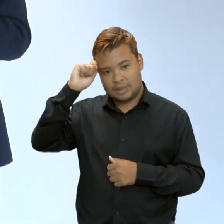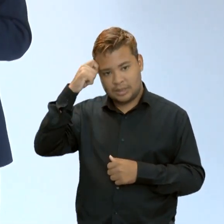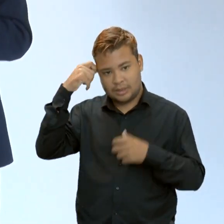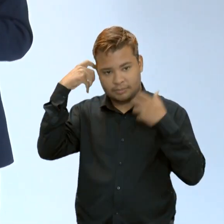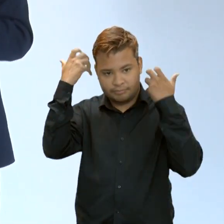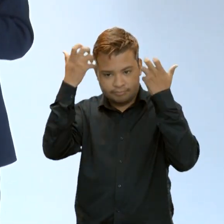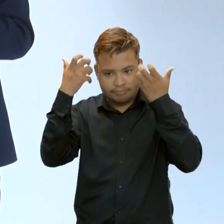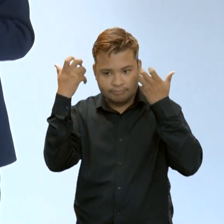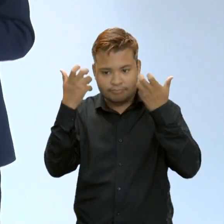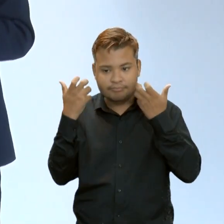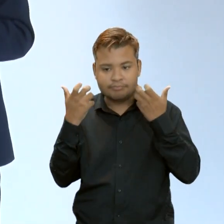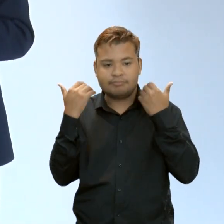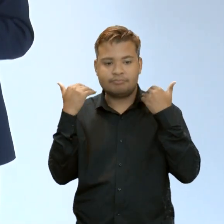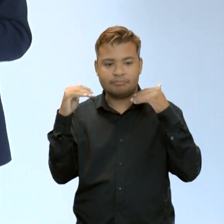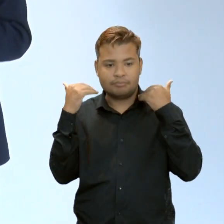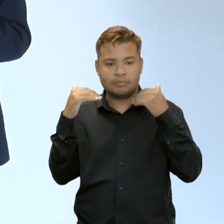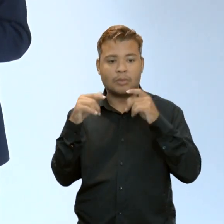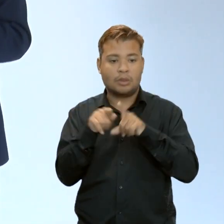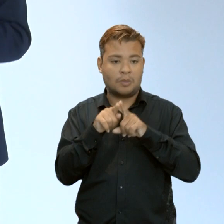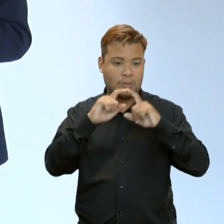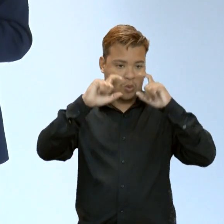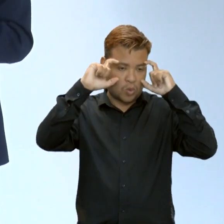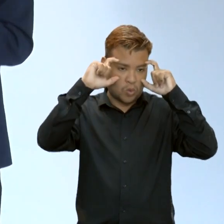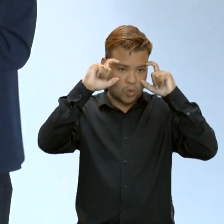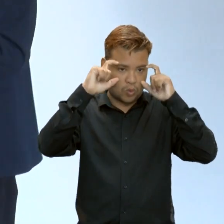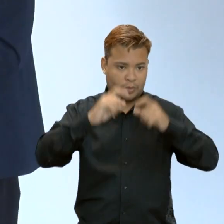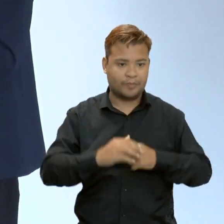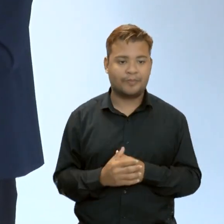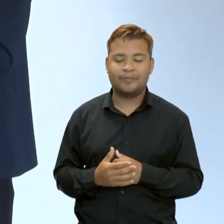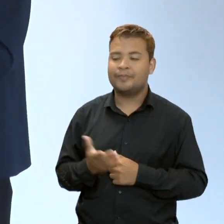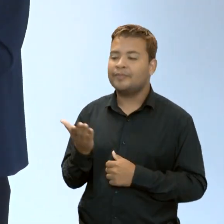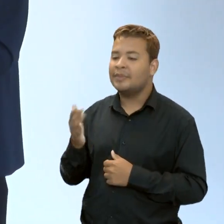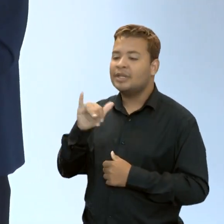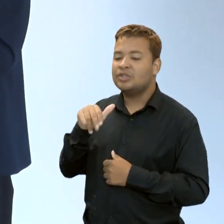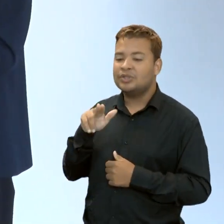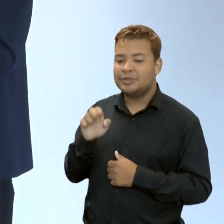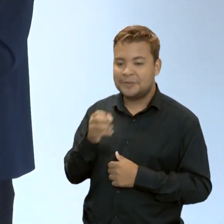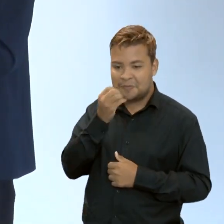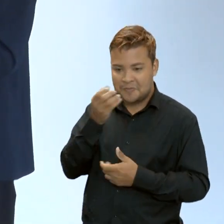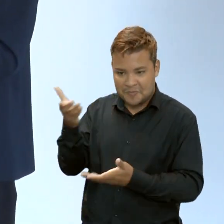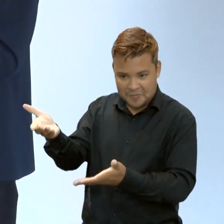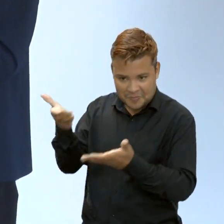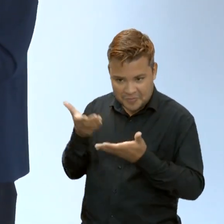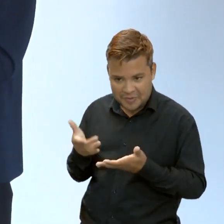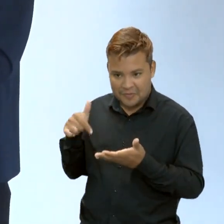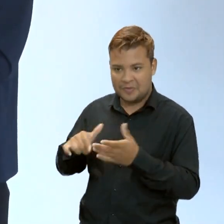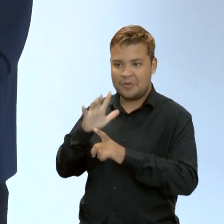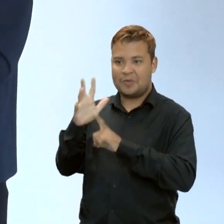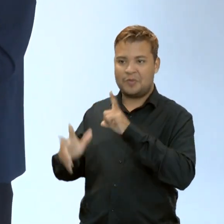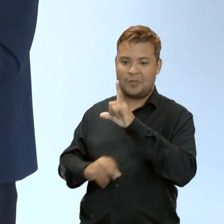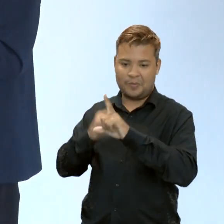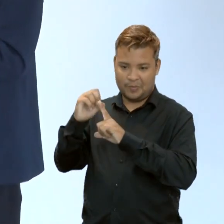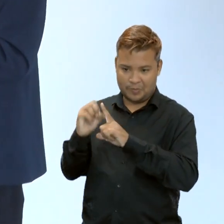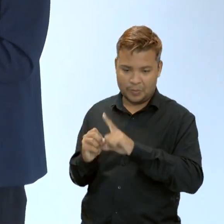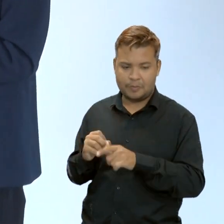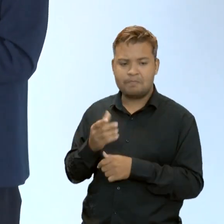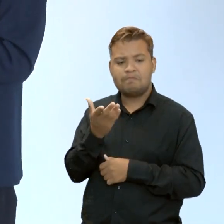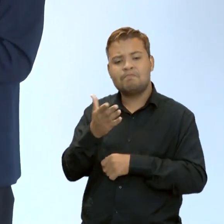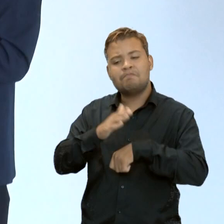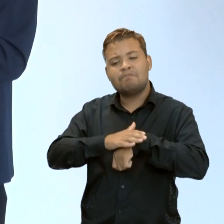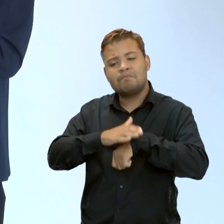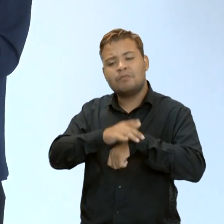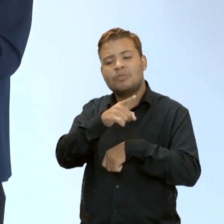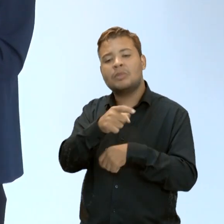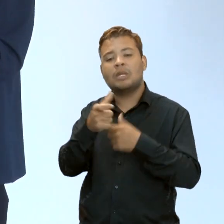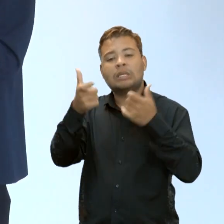altura dos ombros ela também usa óculos Janice seja muito bem-vinda novamente ao mundo FG e conta pra gente